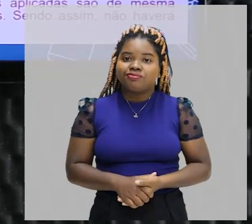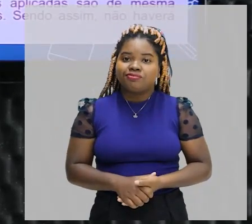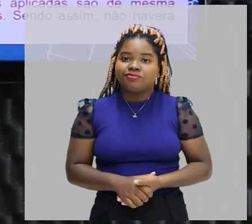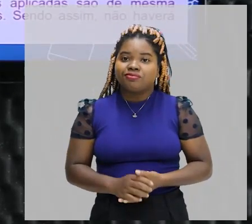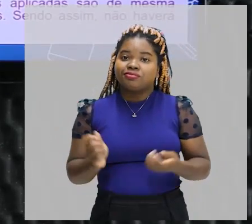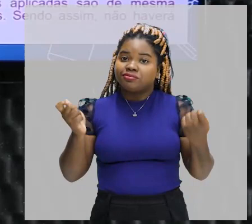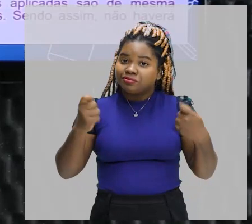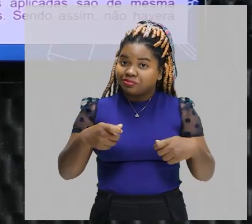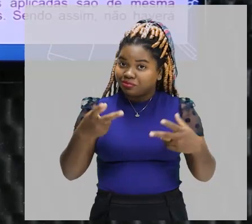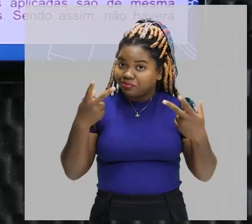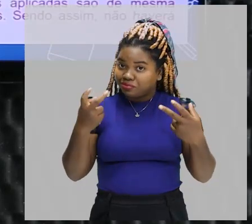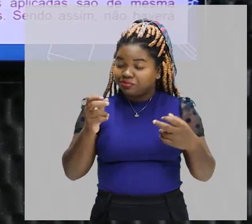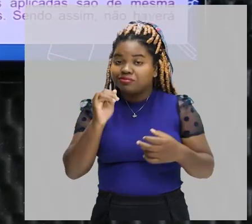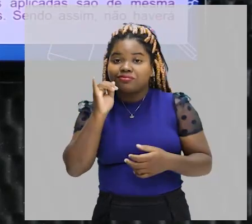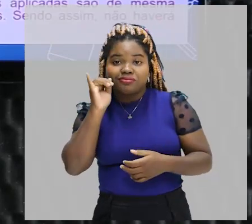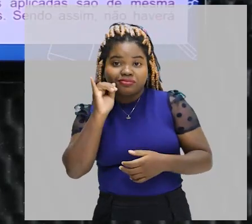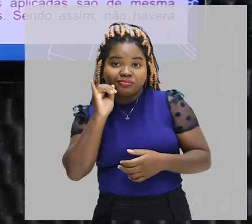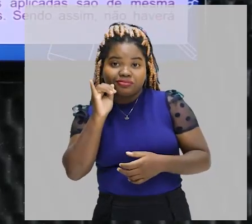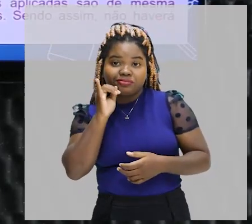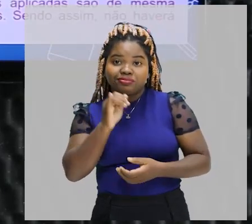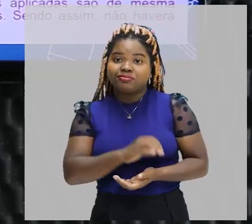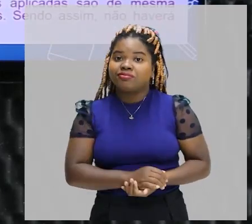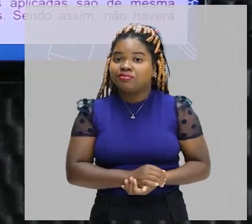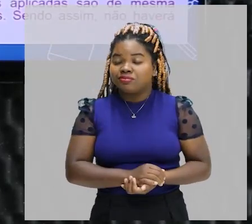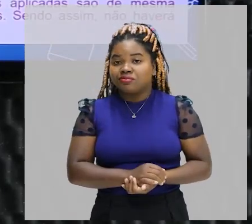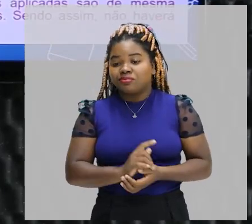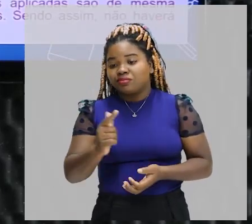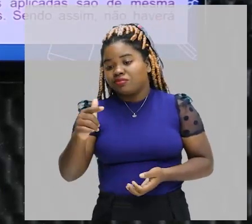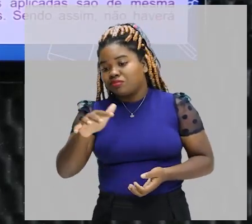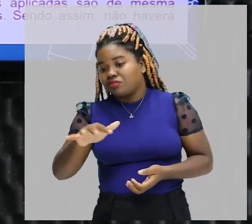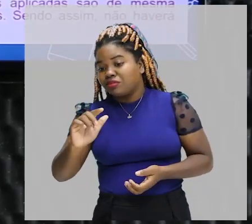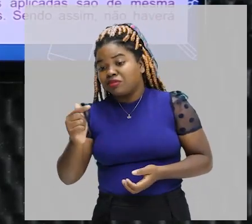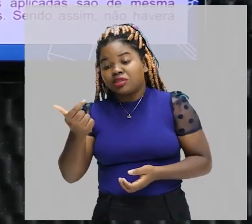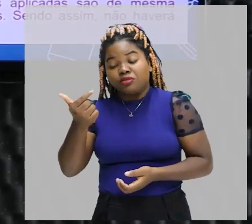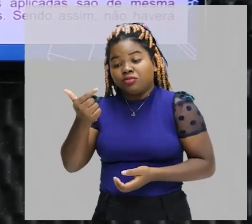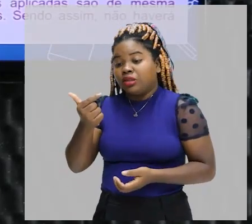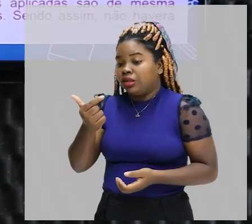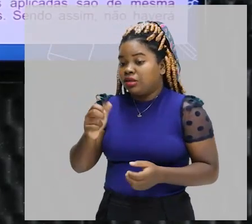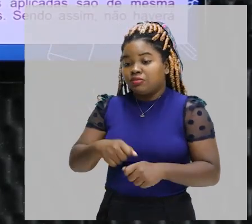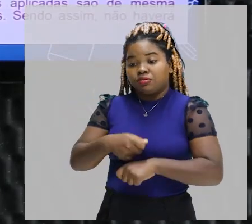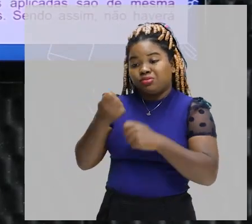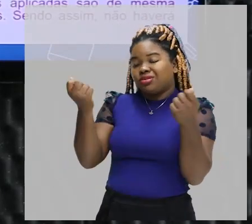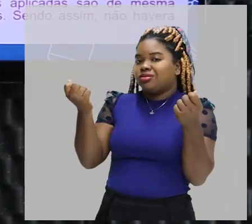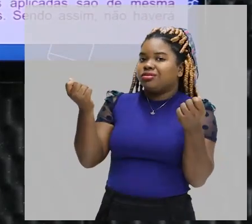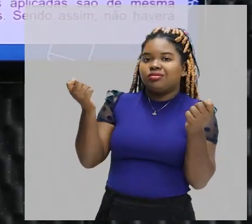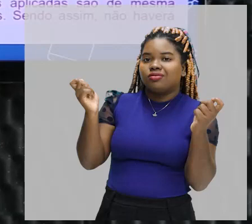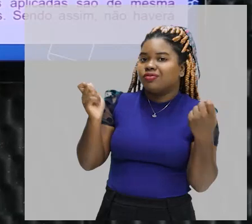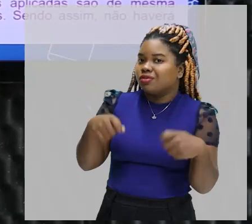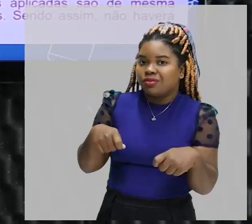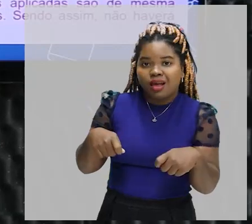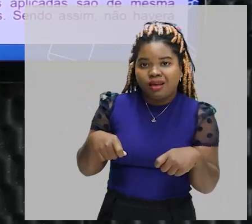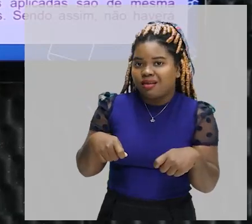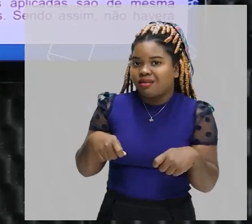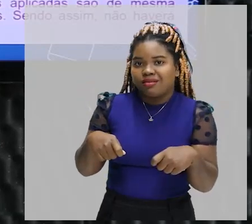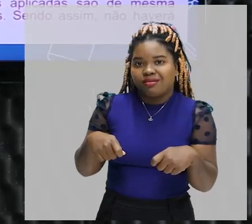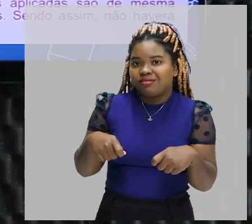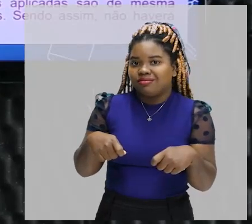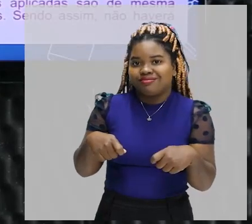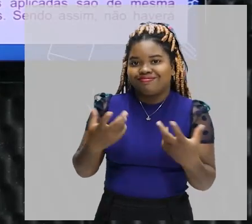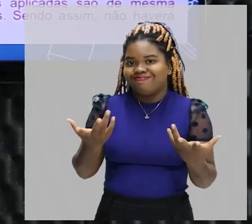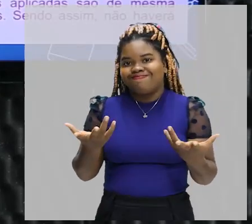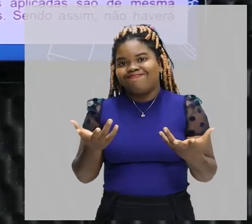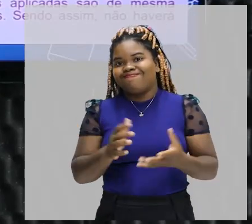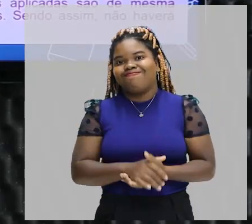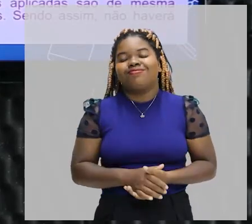pode levar, por exemplo, para locais em que não há atrito. Certo? No espaço, por exemplo. Como é que uma